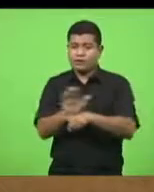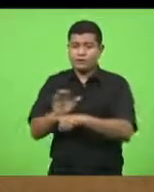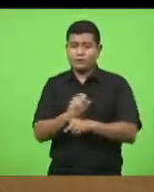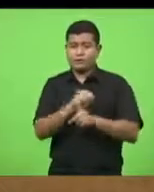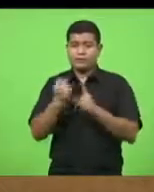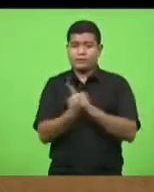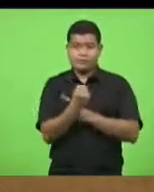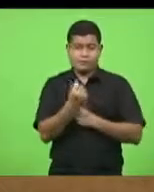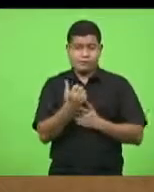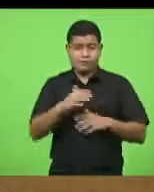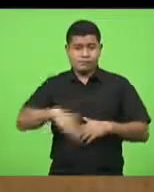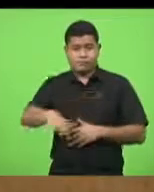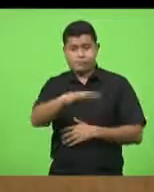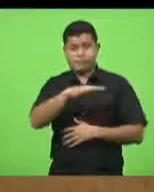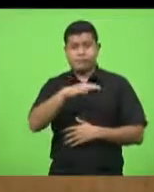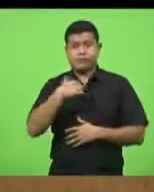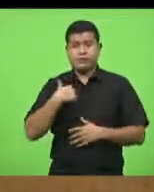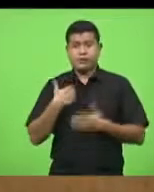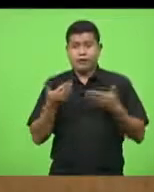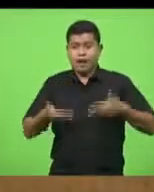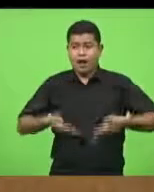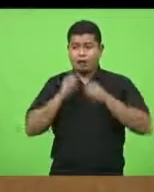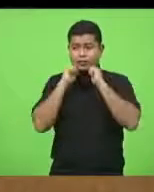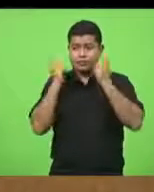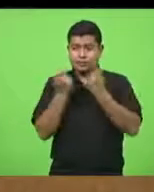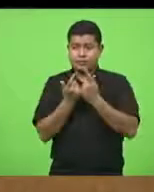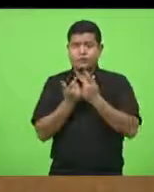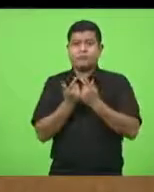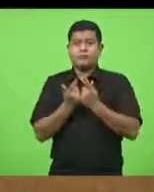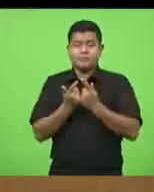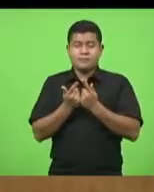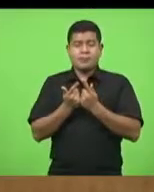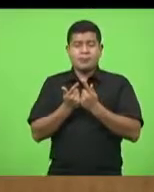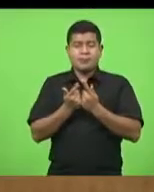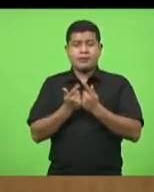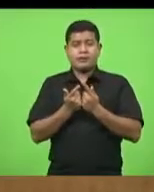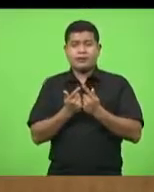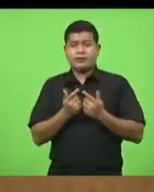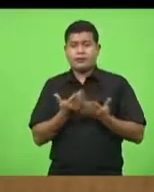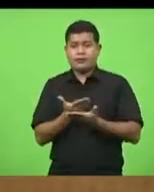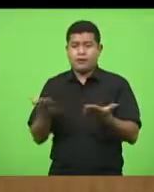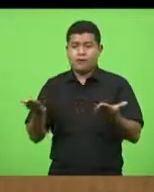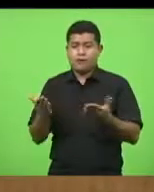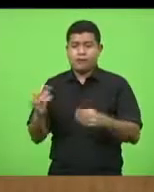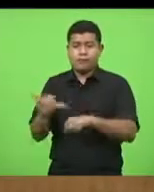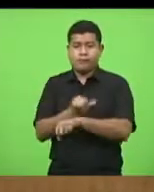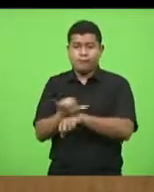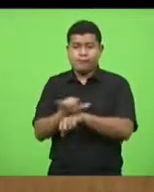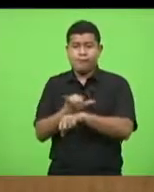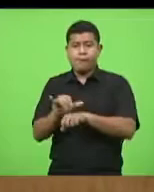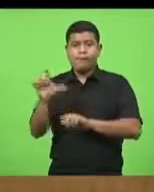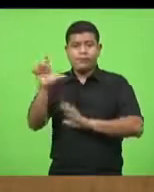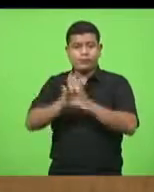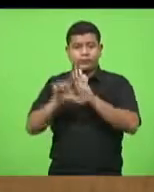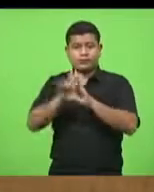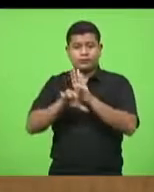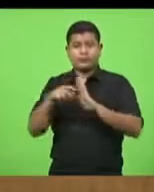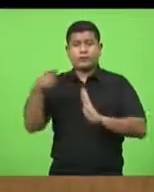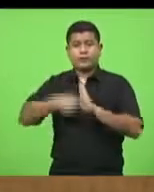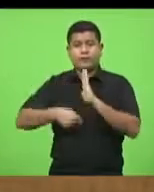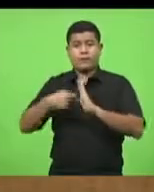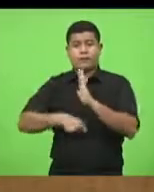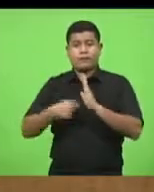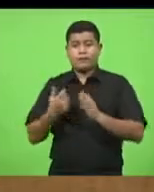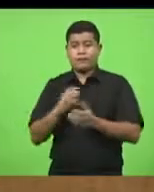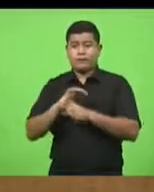tem sido tão prestativa em fornecer instrumentos legais para o combate à pandemia, para outras ações